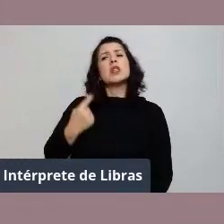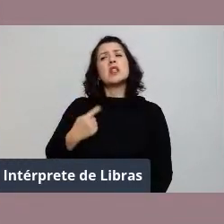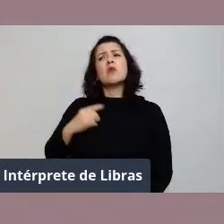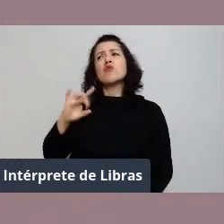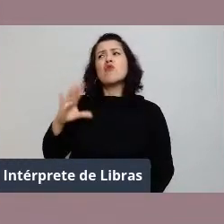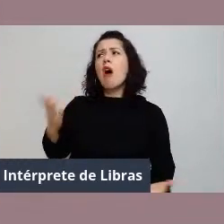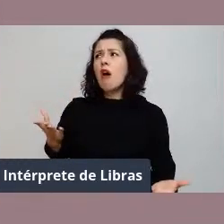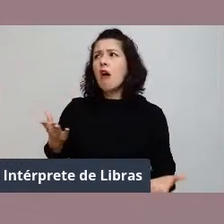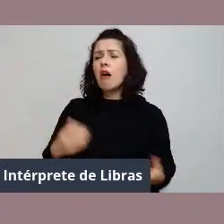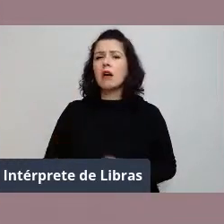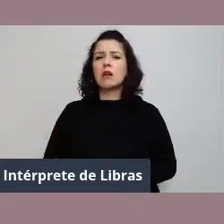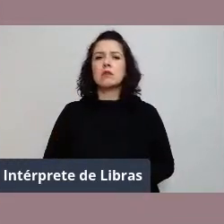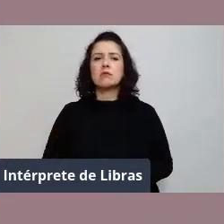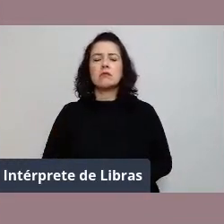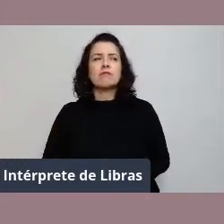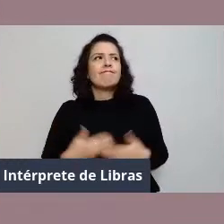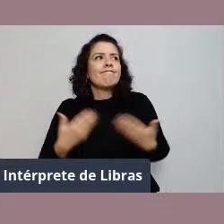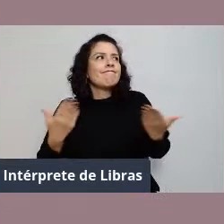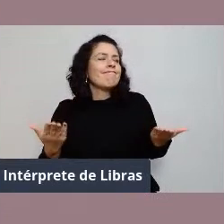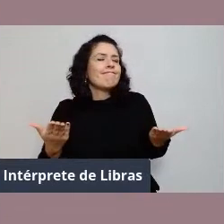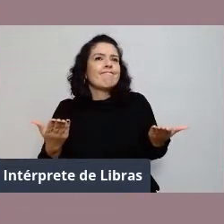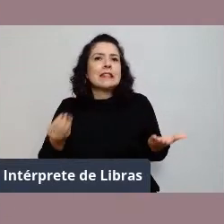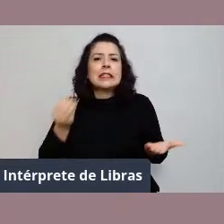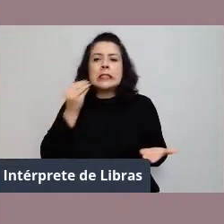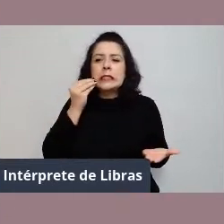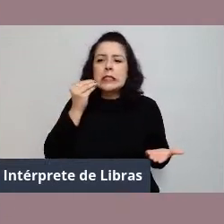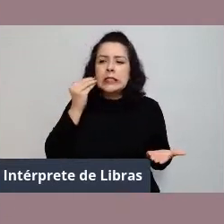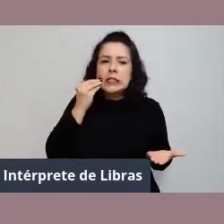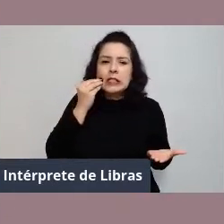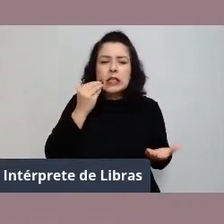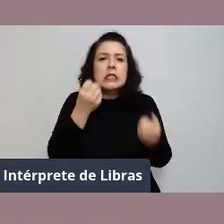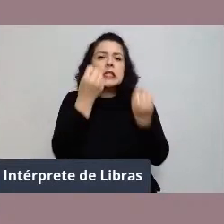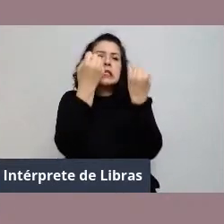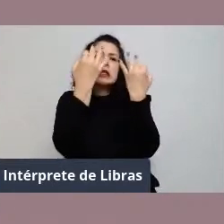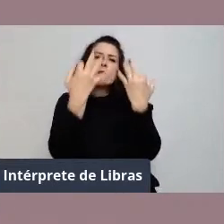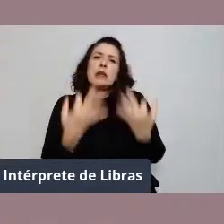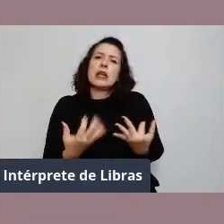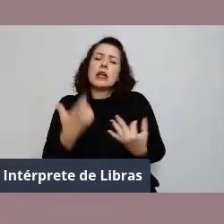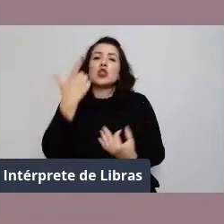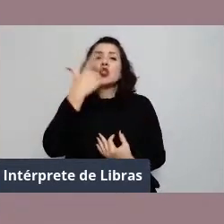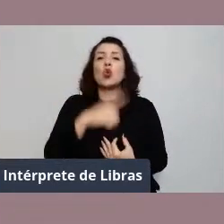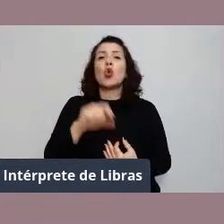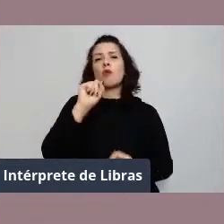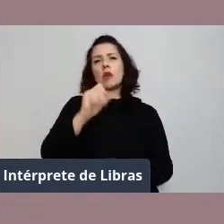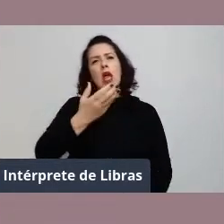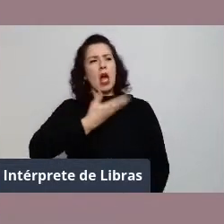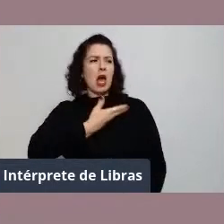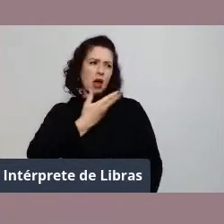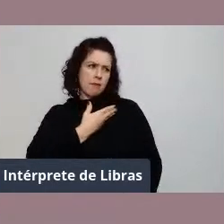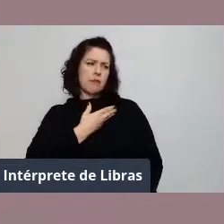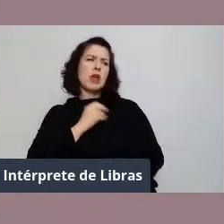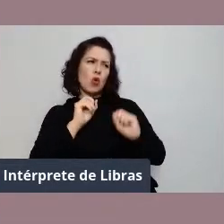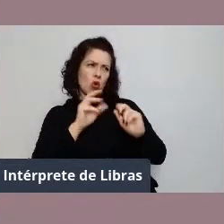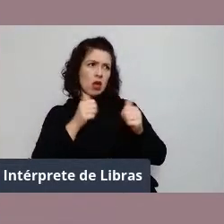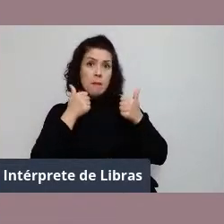Nem sei direito com que palavras, tentei assegurar mais uma vez que podia dar amizade, mas não ajuda com o livro.